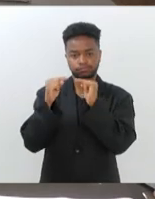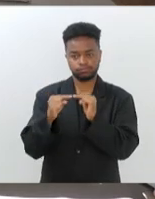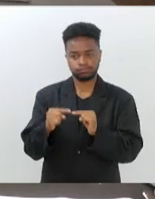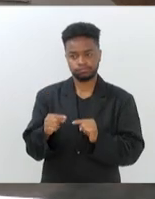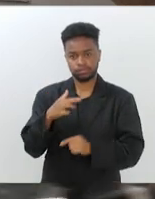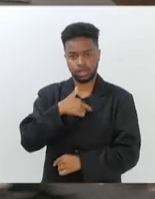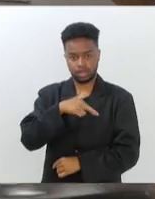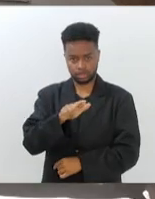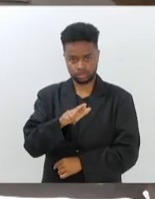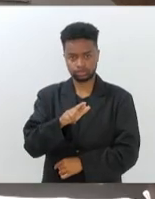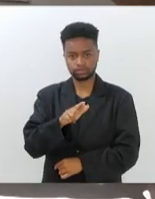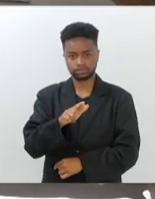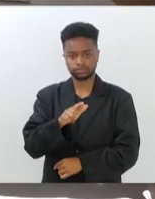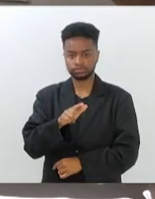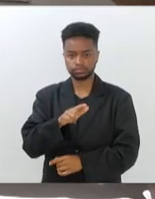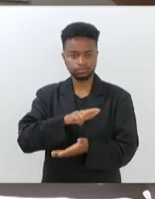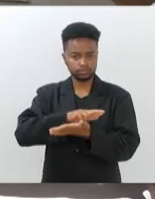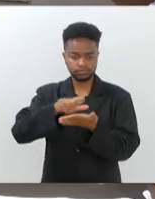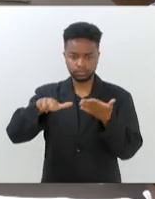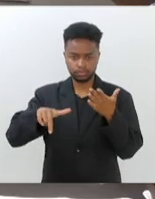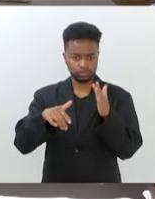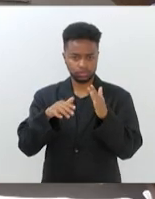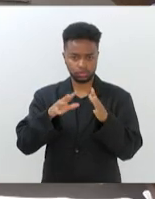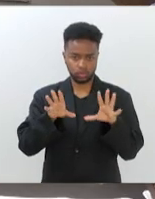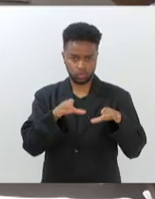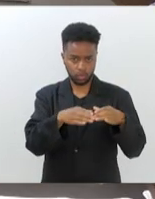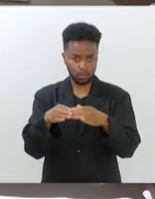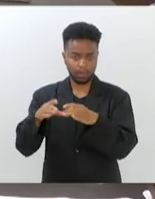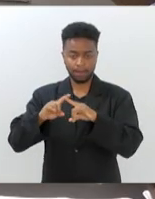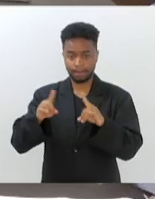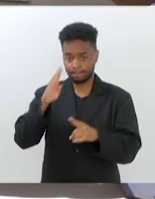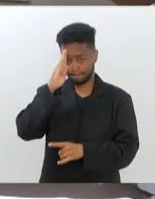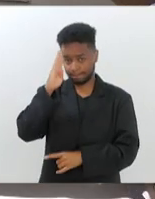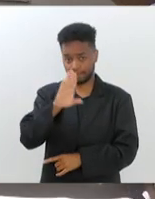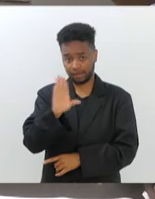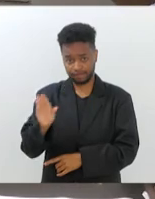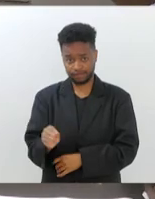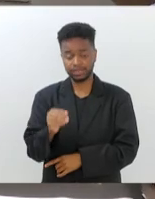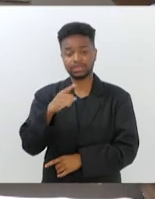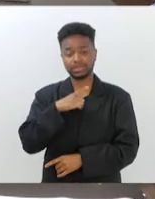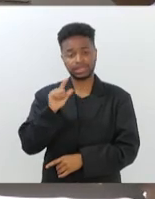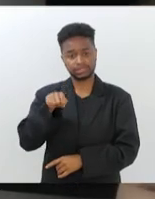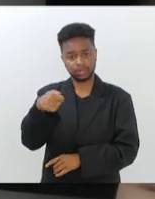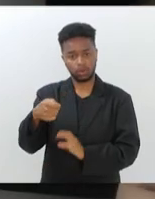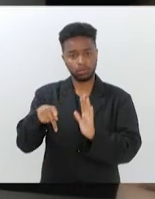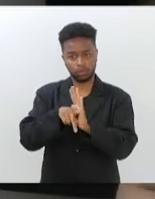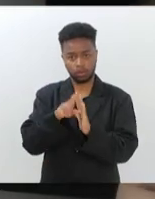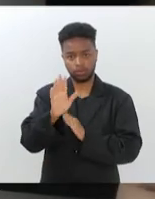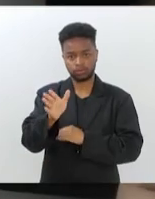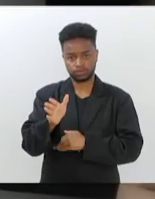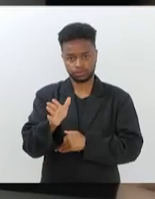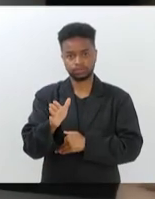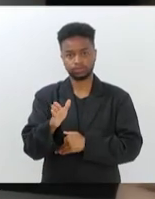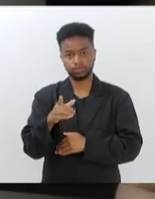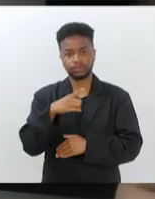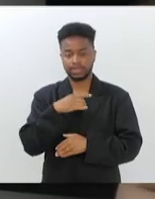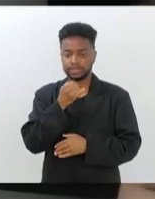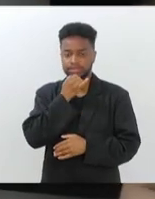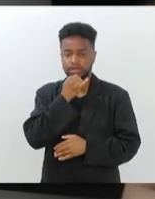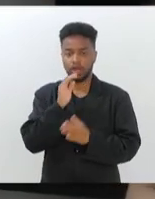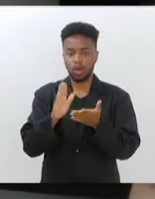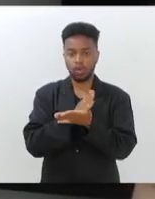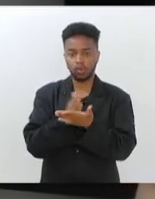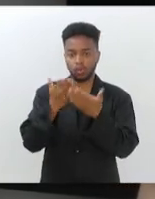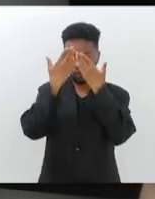é das religiões de várias matrizes matriz africana já tem um símbolo um sinal próprio né para alguns orixa e